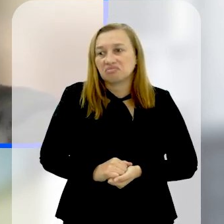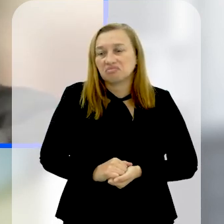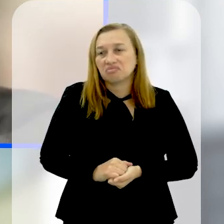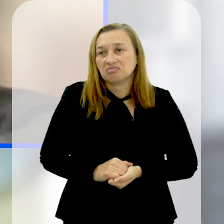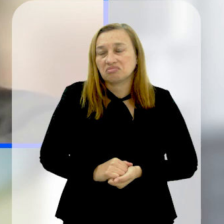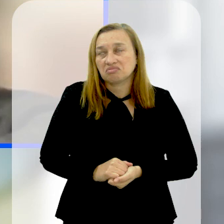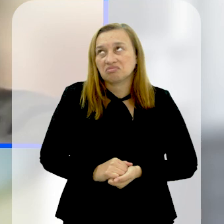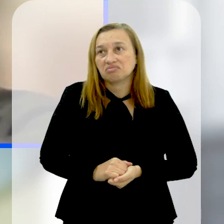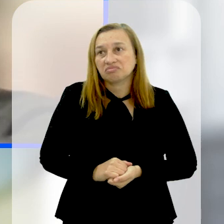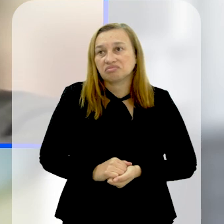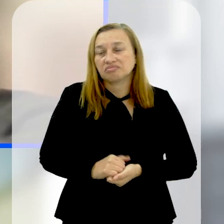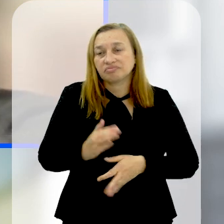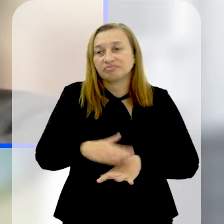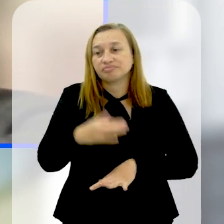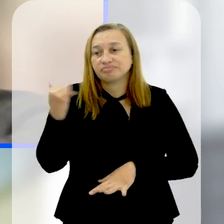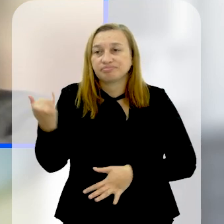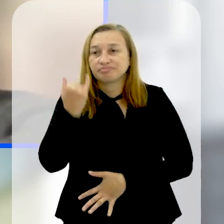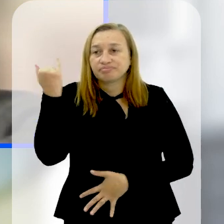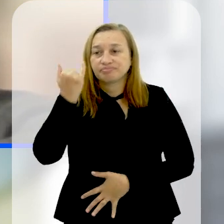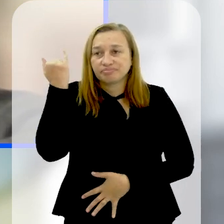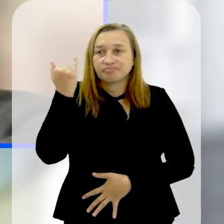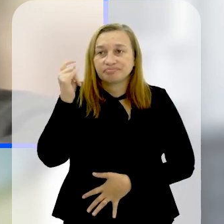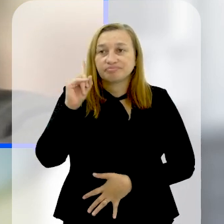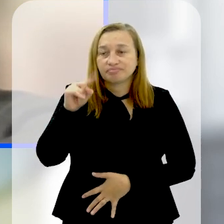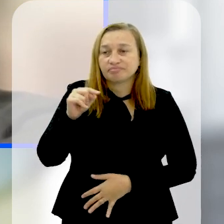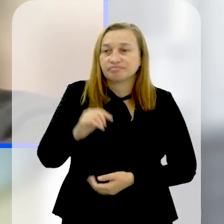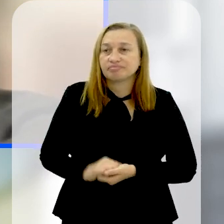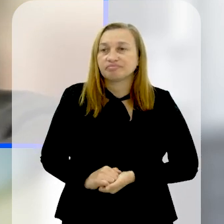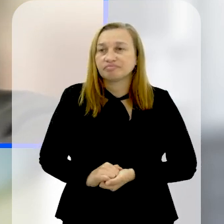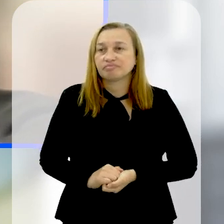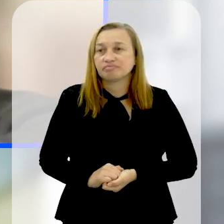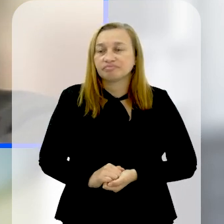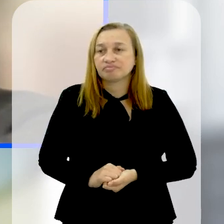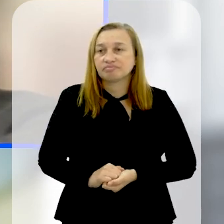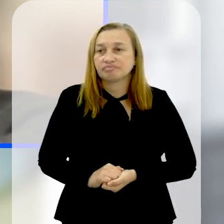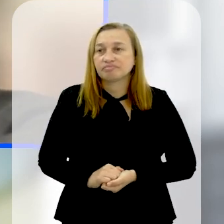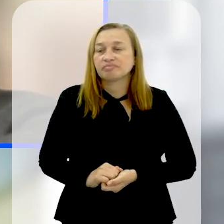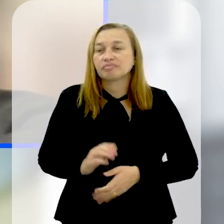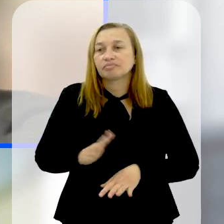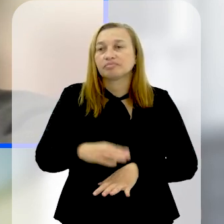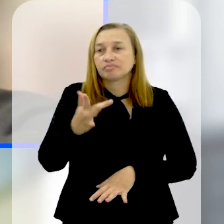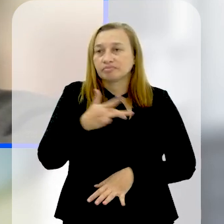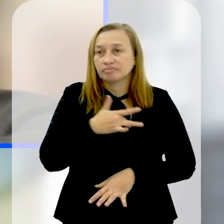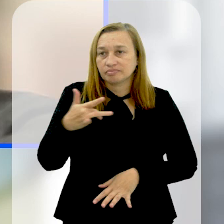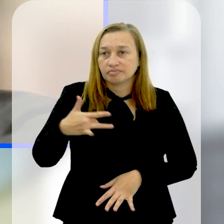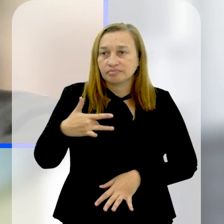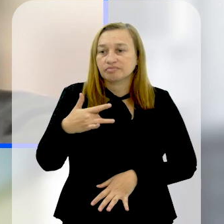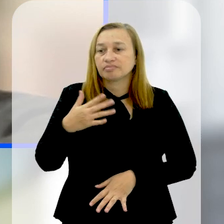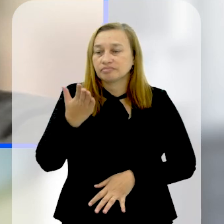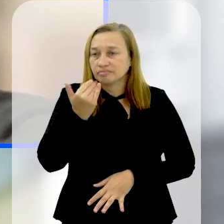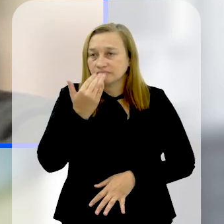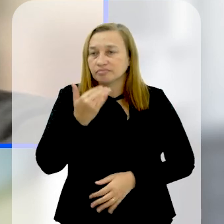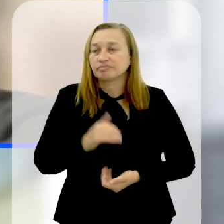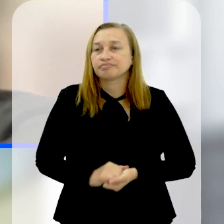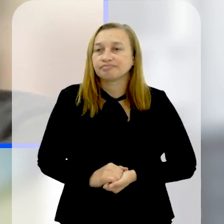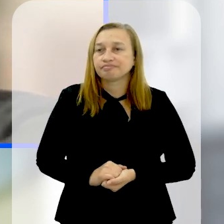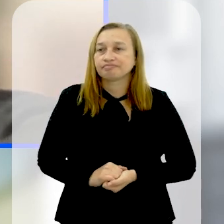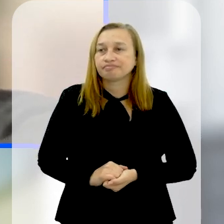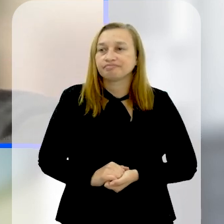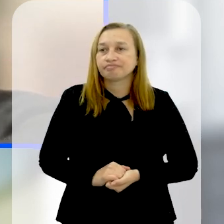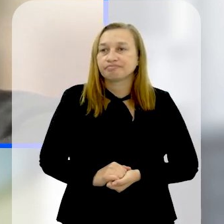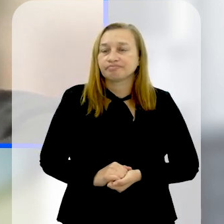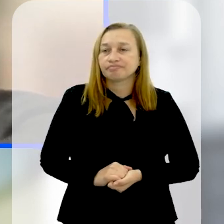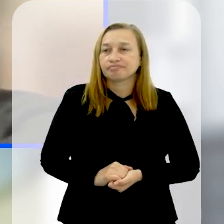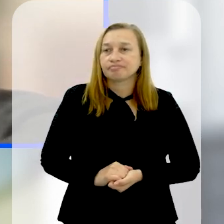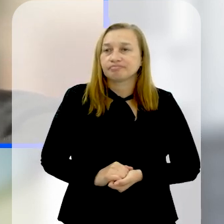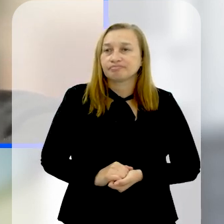socioeconômico. E o mais importante é isso, que vão ser mais saudáveis para a sua família, né?